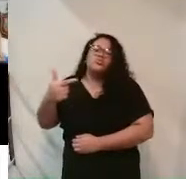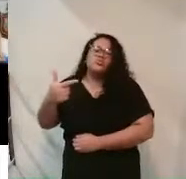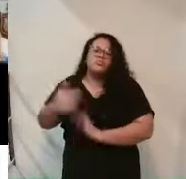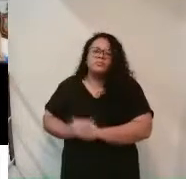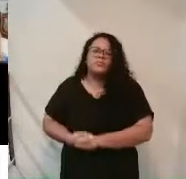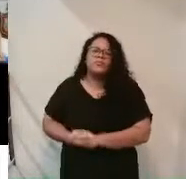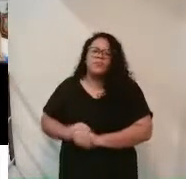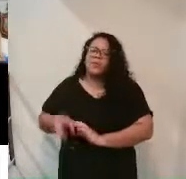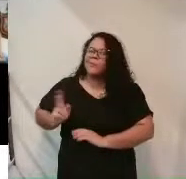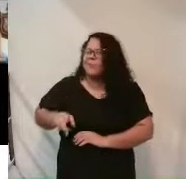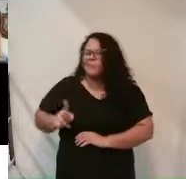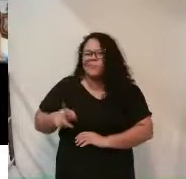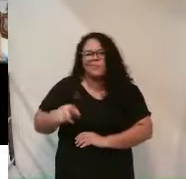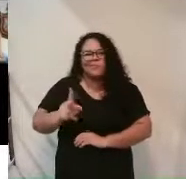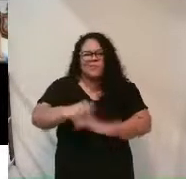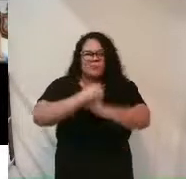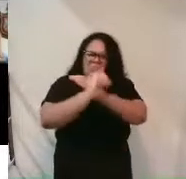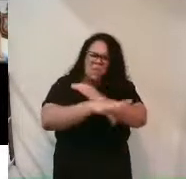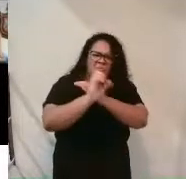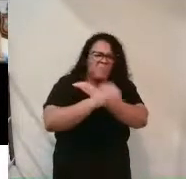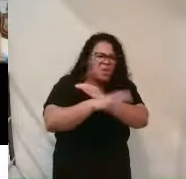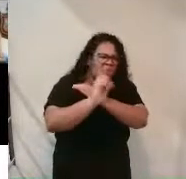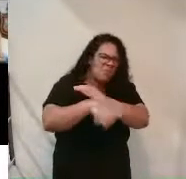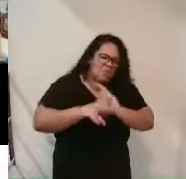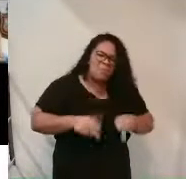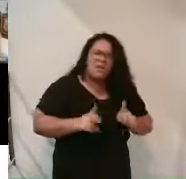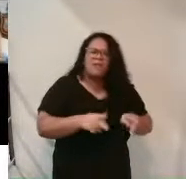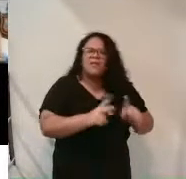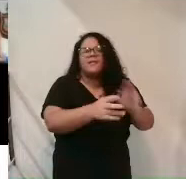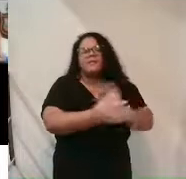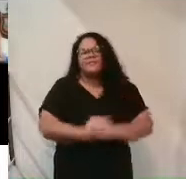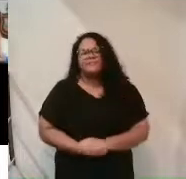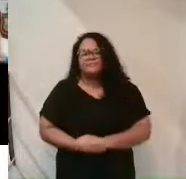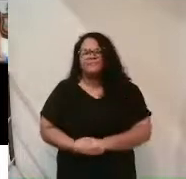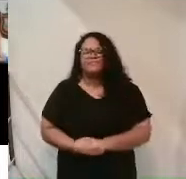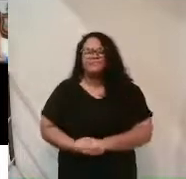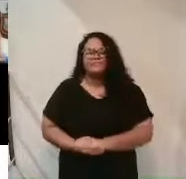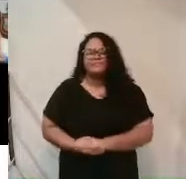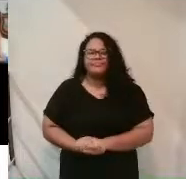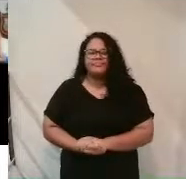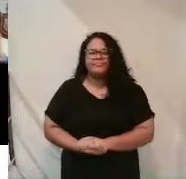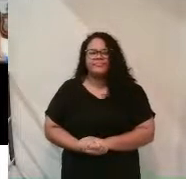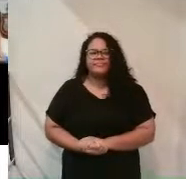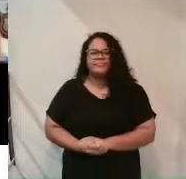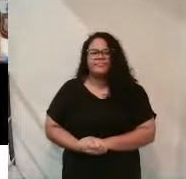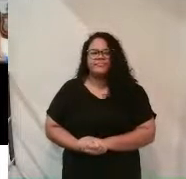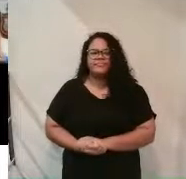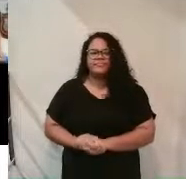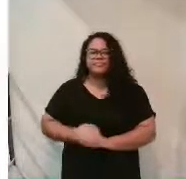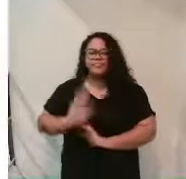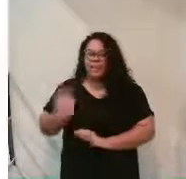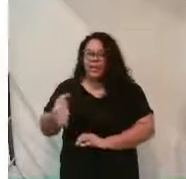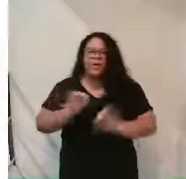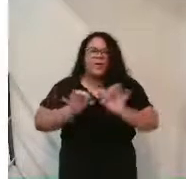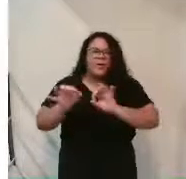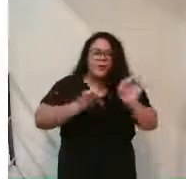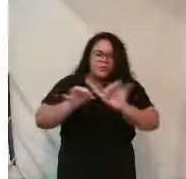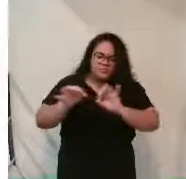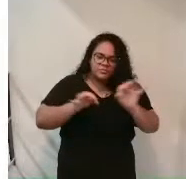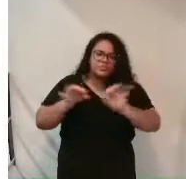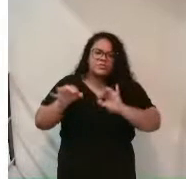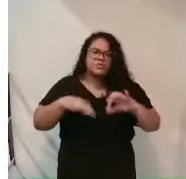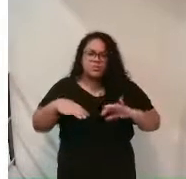na perseguição penal. E temos todos esses aterros sanitários que têm efetivamente dado toda a ajuda.